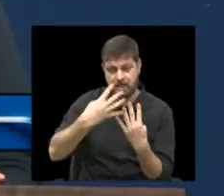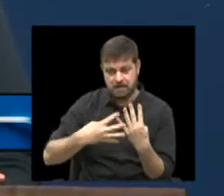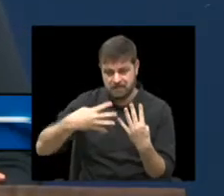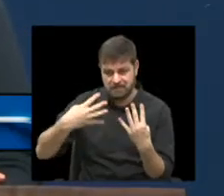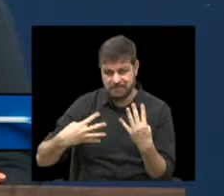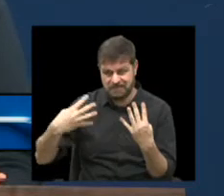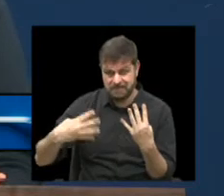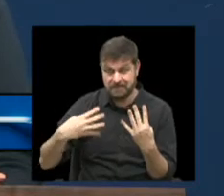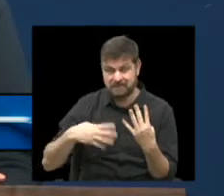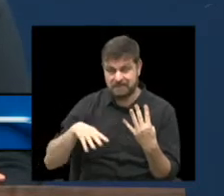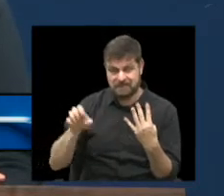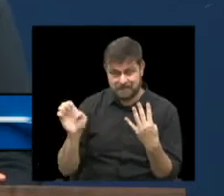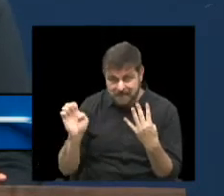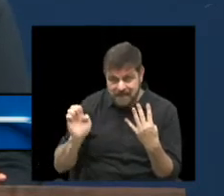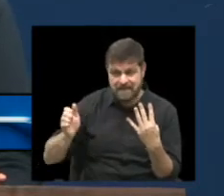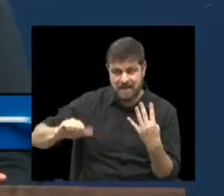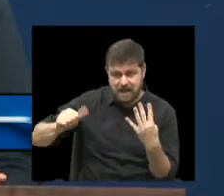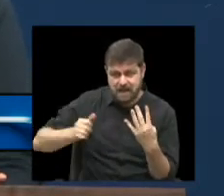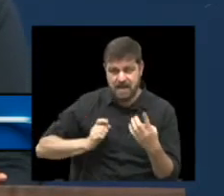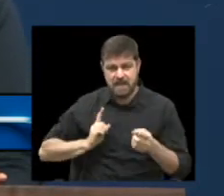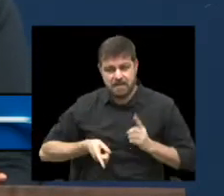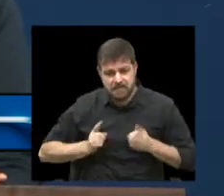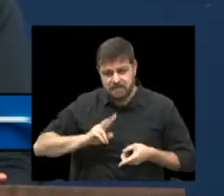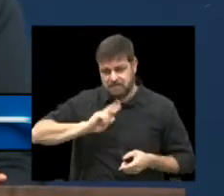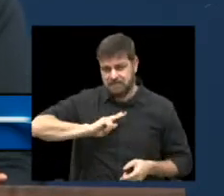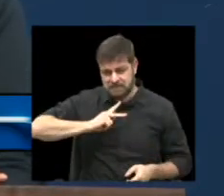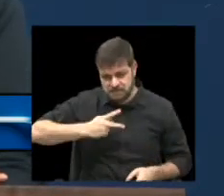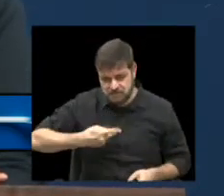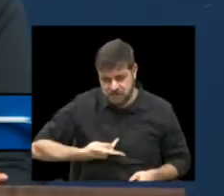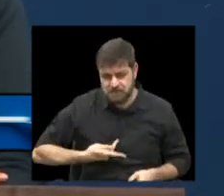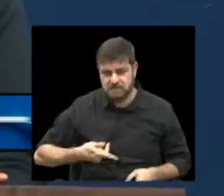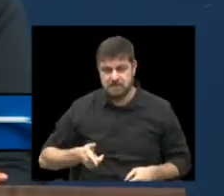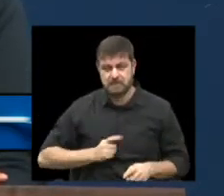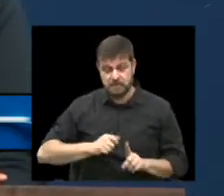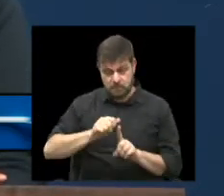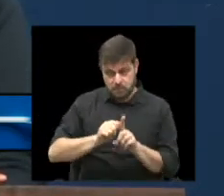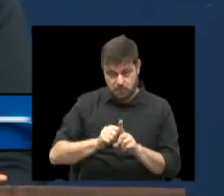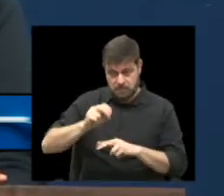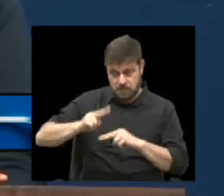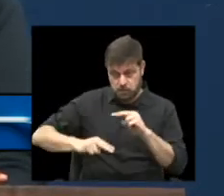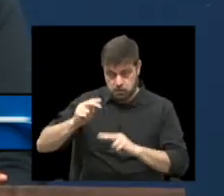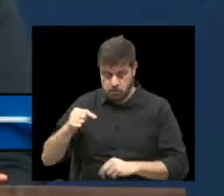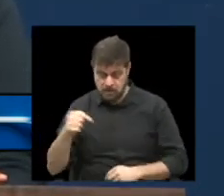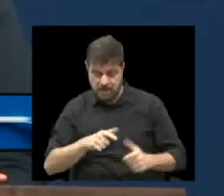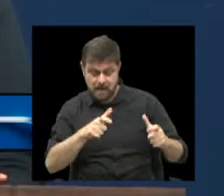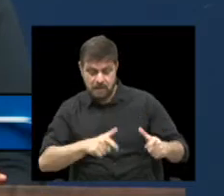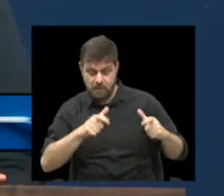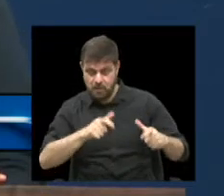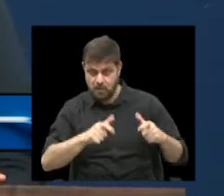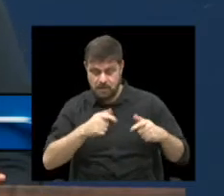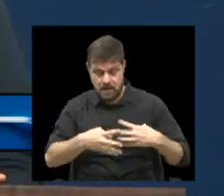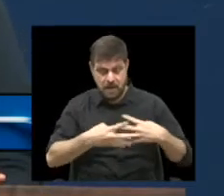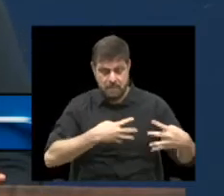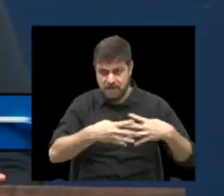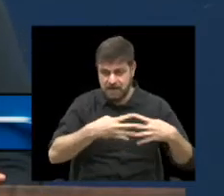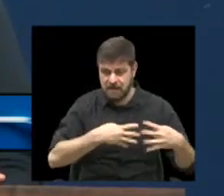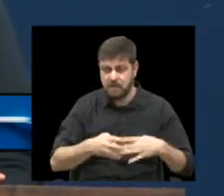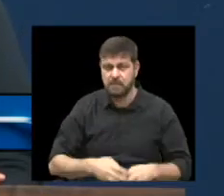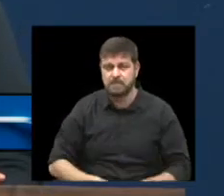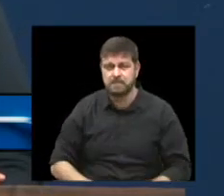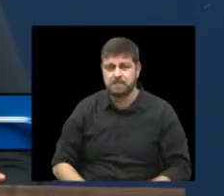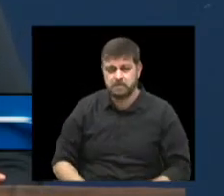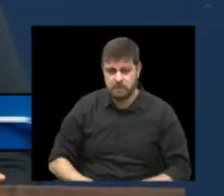das atividades do movimento LGBT no mês de junho. Para os que não sabem, no mês de junho se